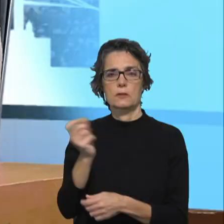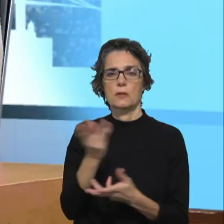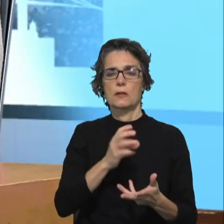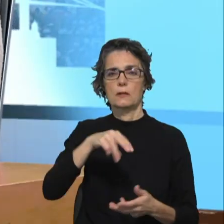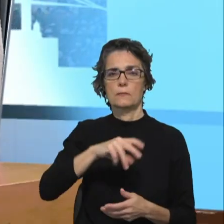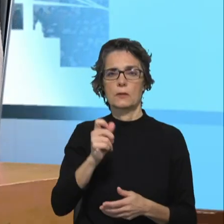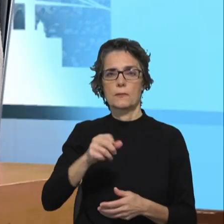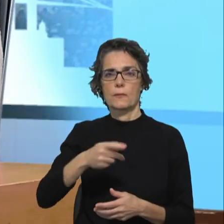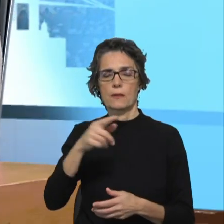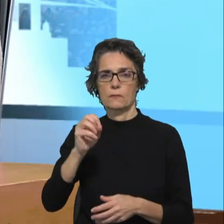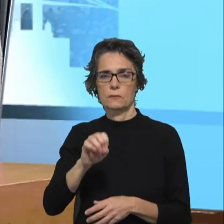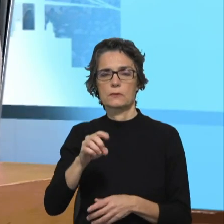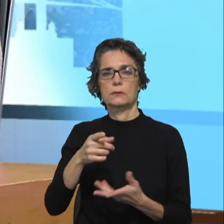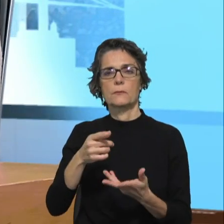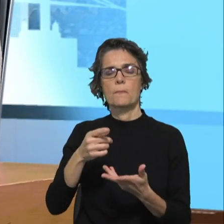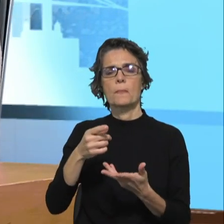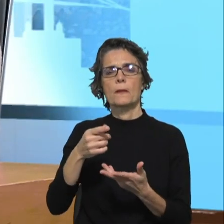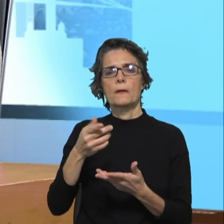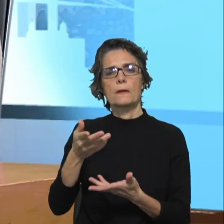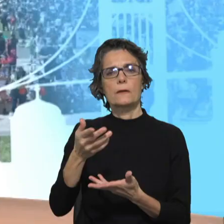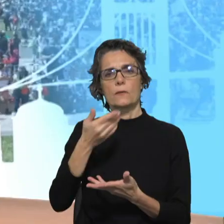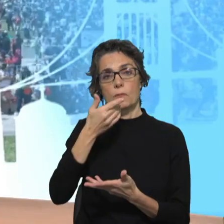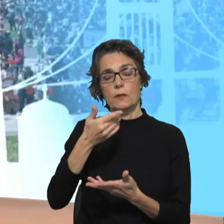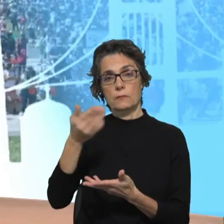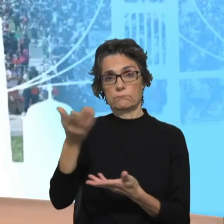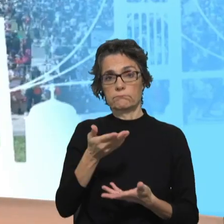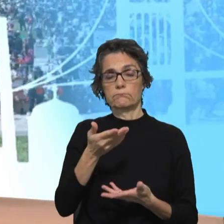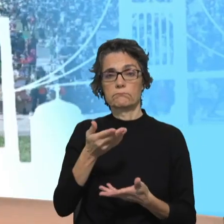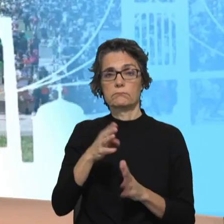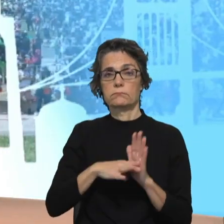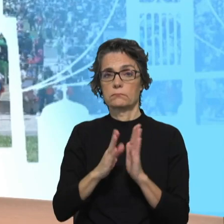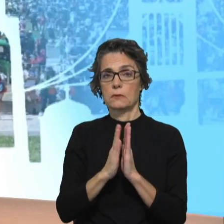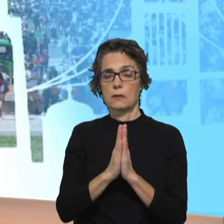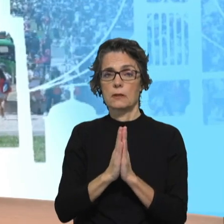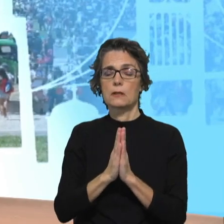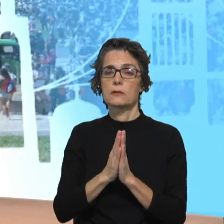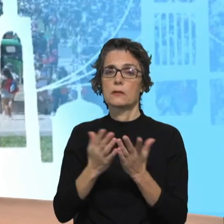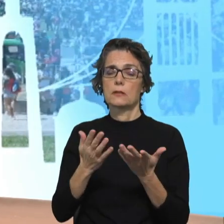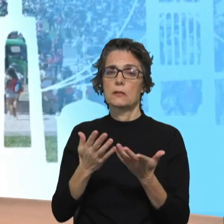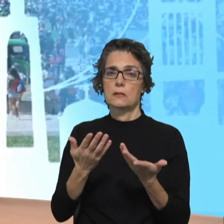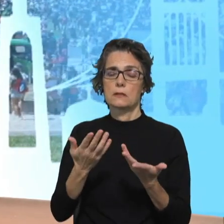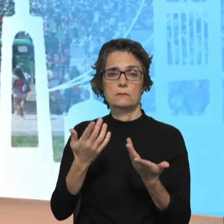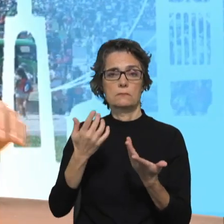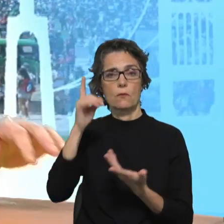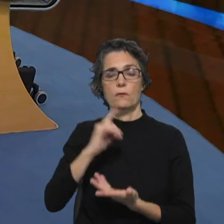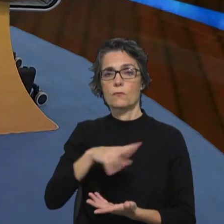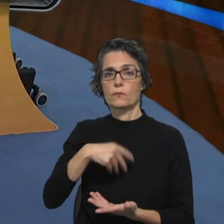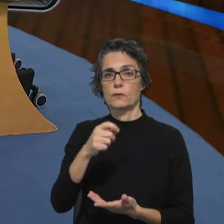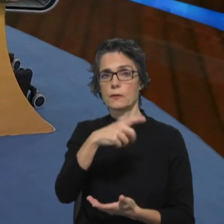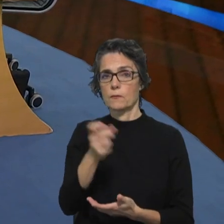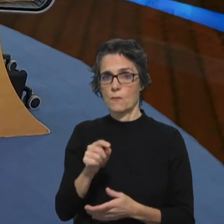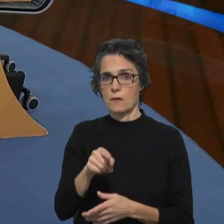tarde. Olá, boa tarde. Obrigado, Miguel, por estares connosco neste contexto do Dia Mundial da Paz. Obrigado pelo convite. O Papa traz